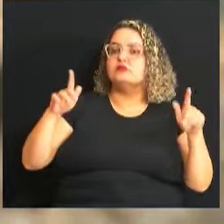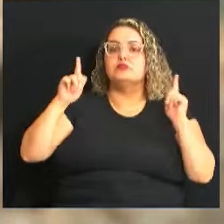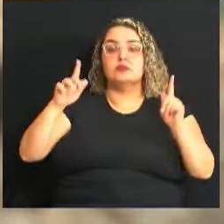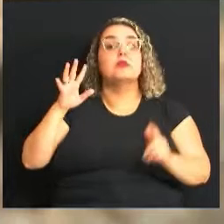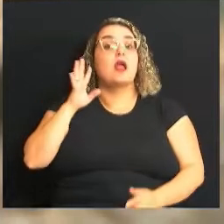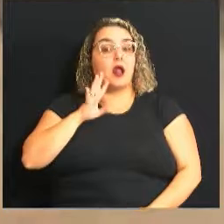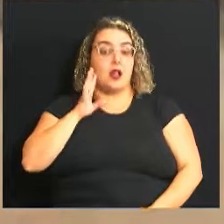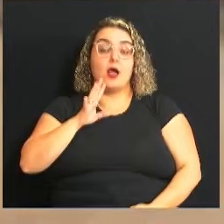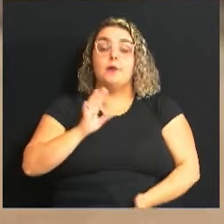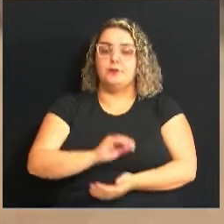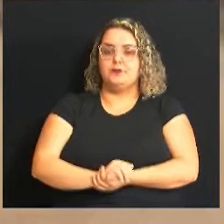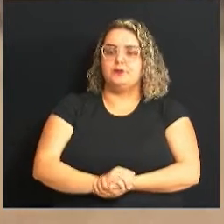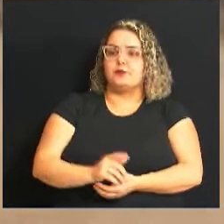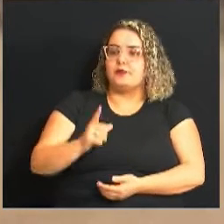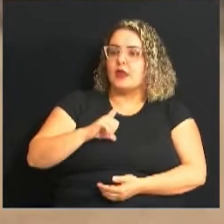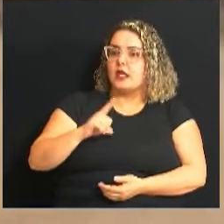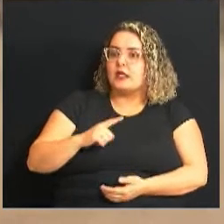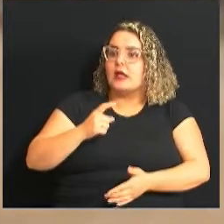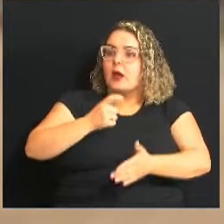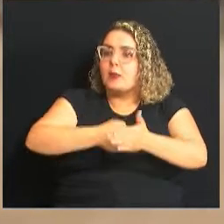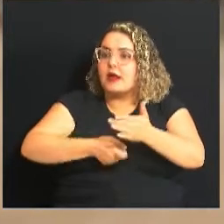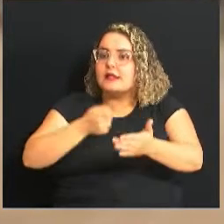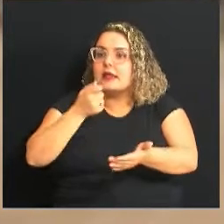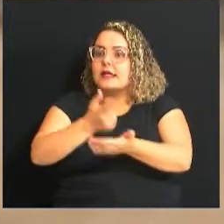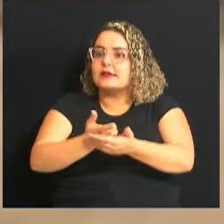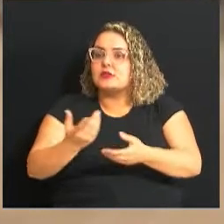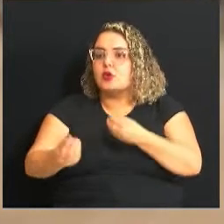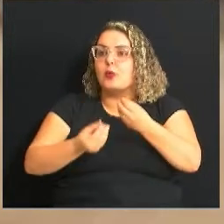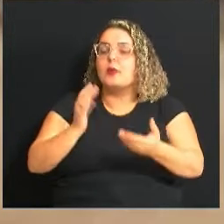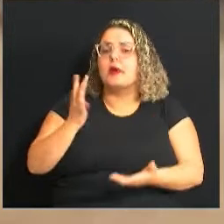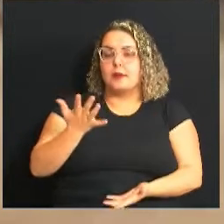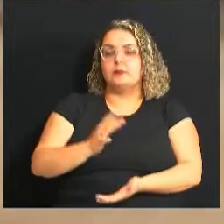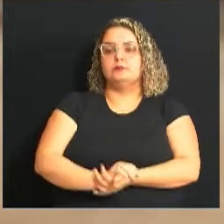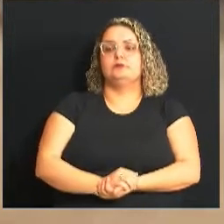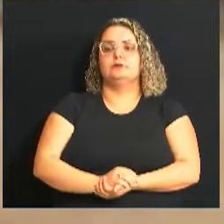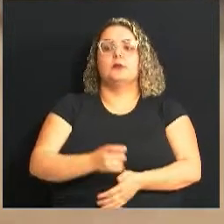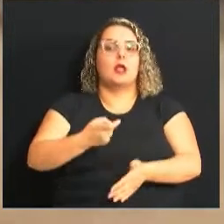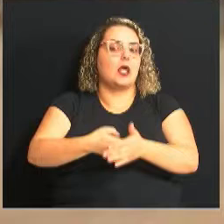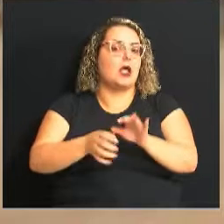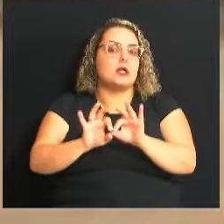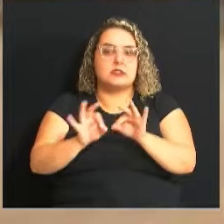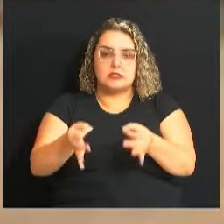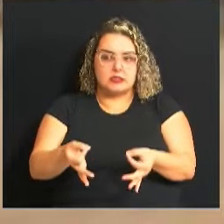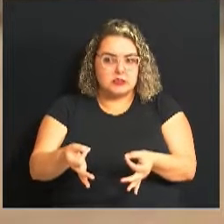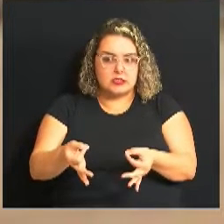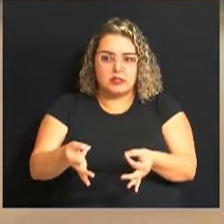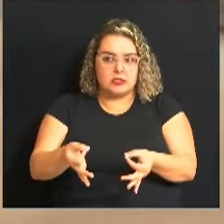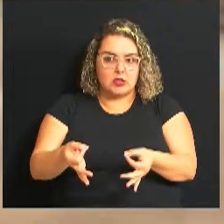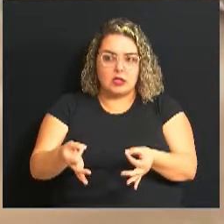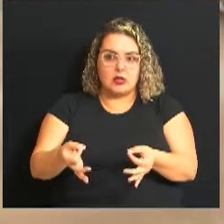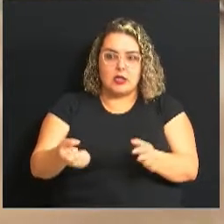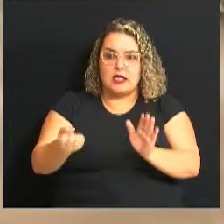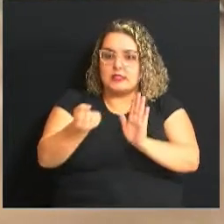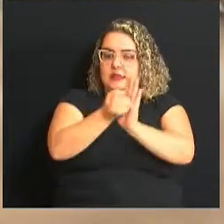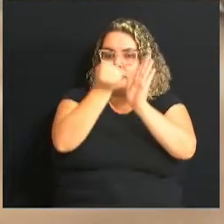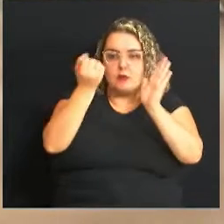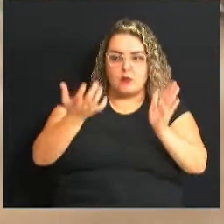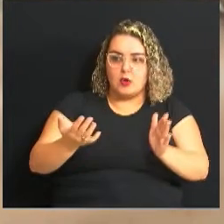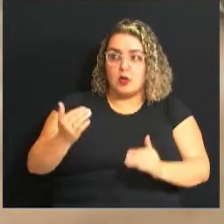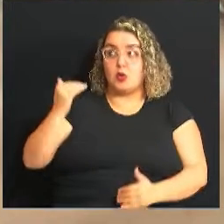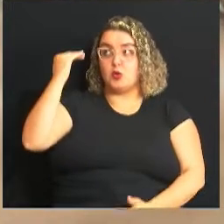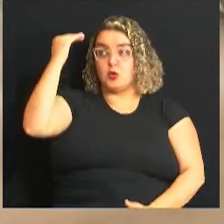gostoso. Existe alguma taxa que tem que pagar? A nossa taxa é muito simples, muito simbólica. Adultos,